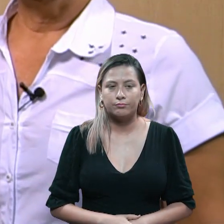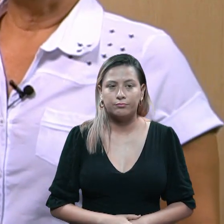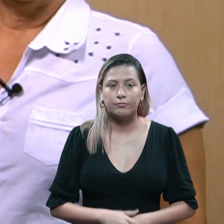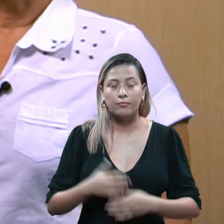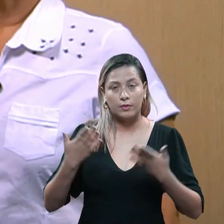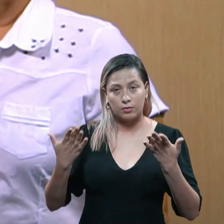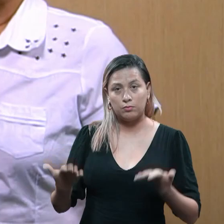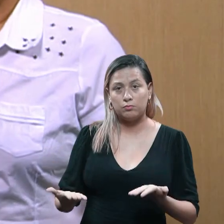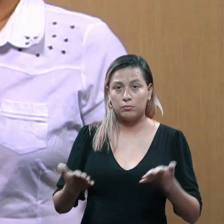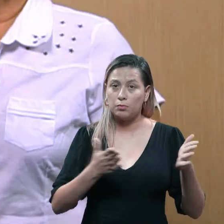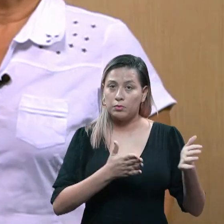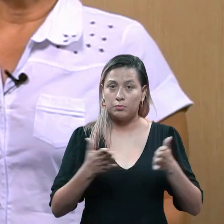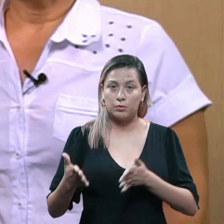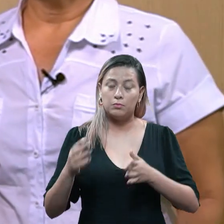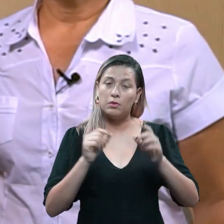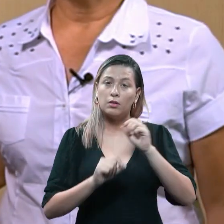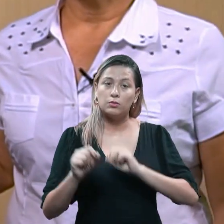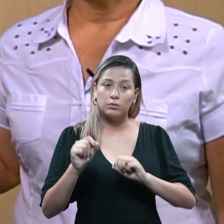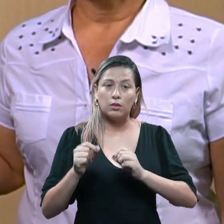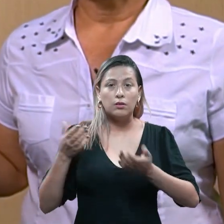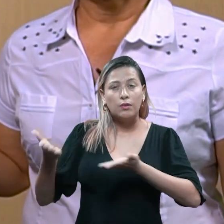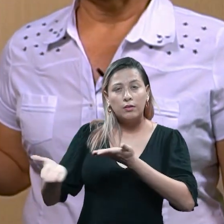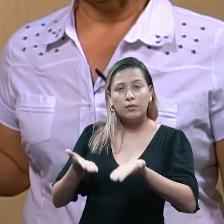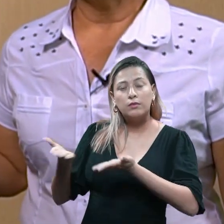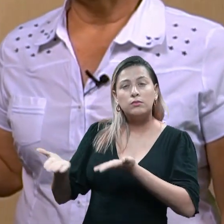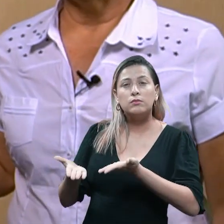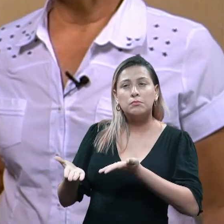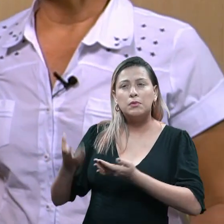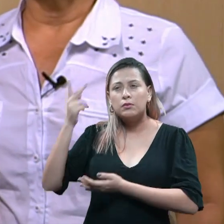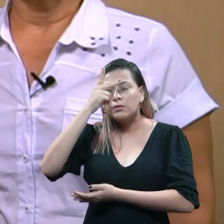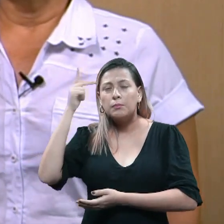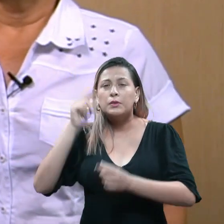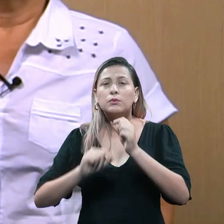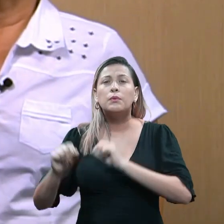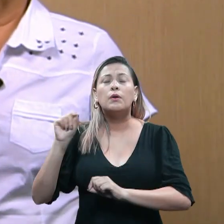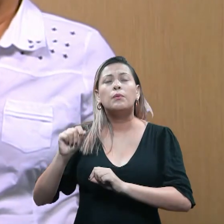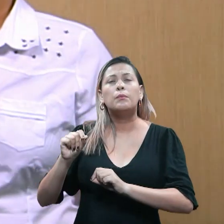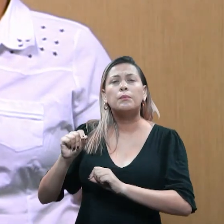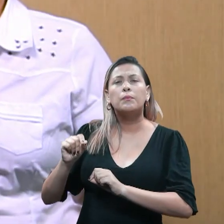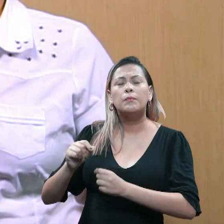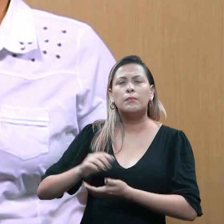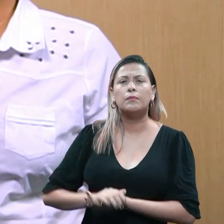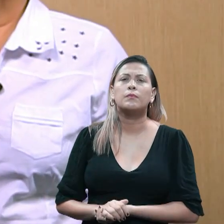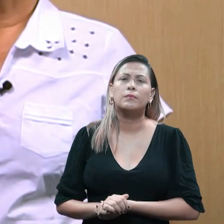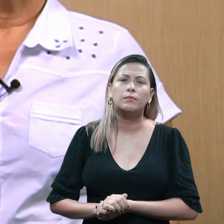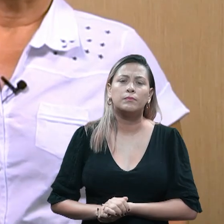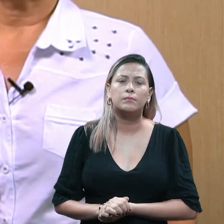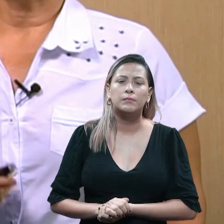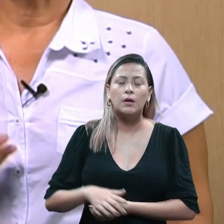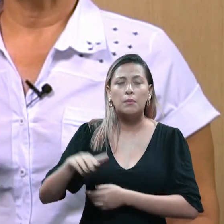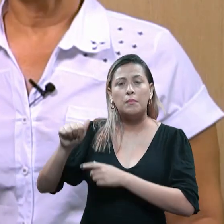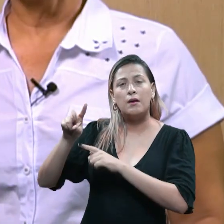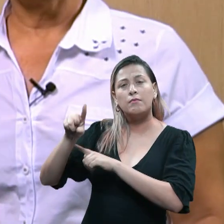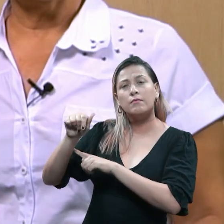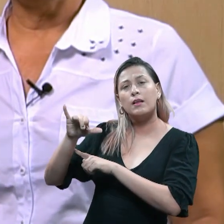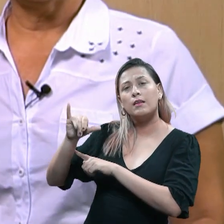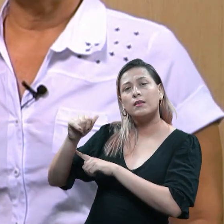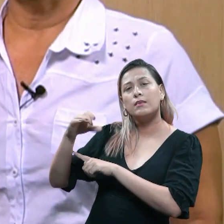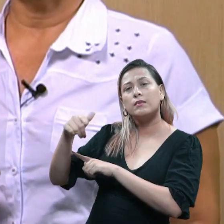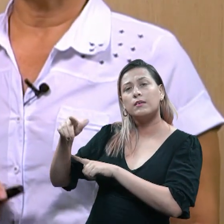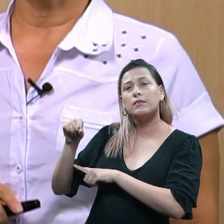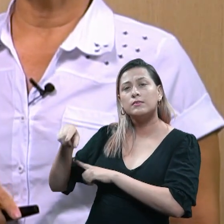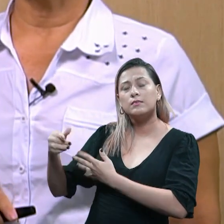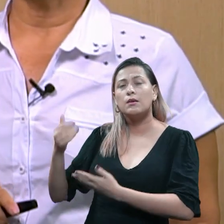O primeiro passo ao atender o cliente é a avaliação. Ela é importante para que você possa